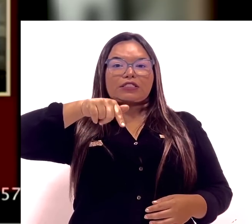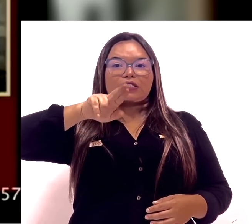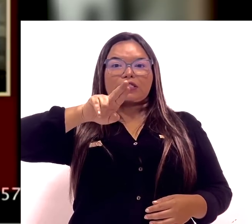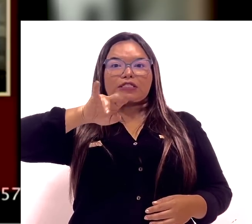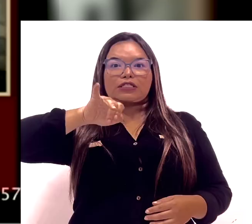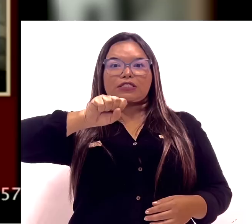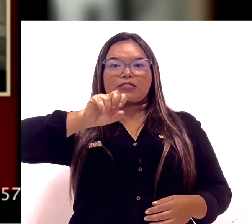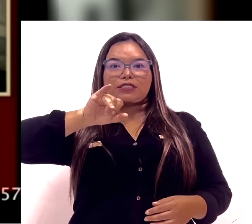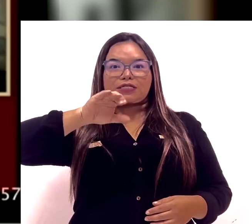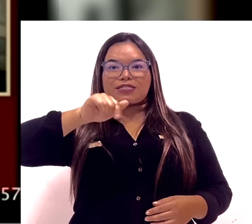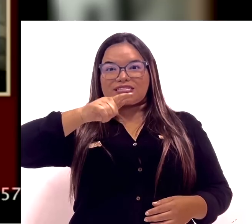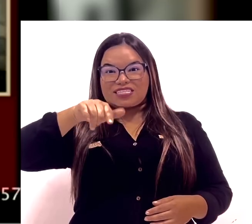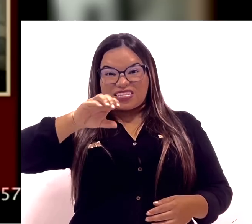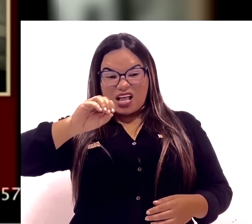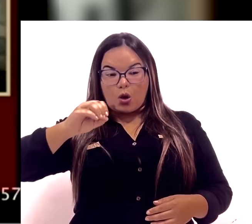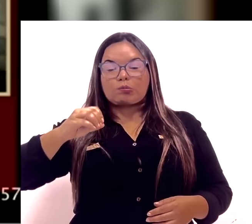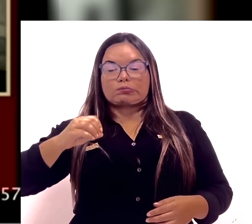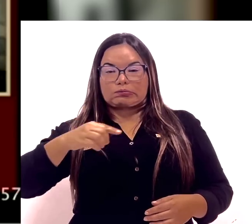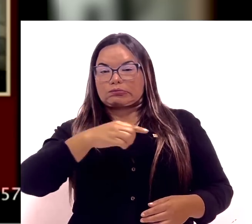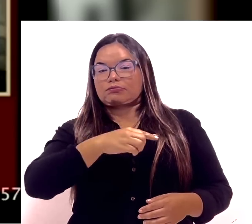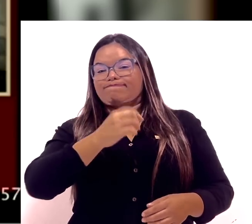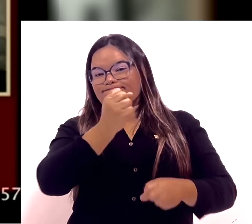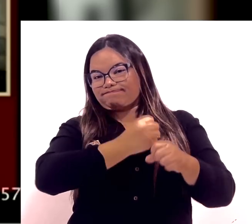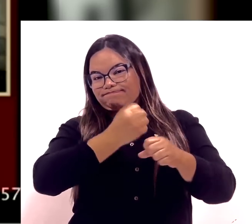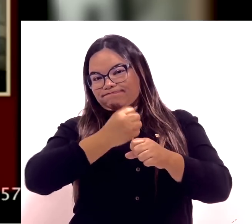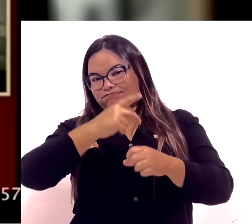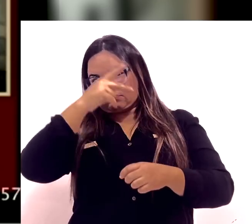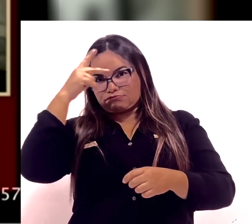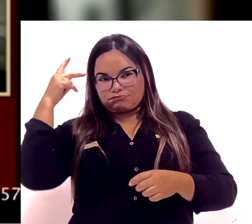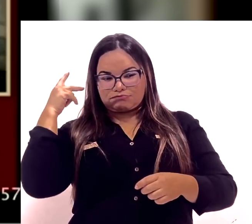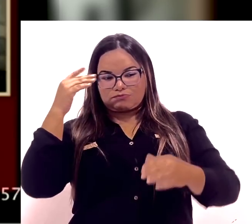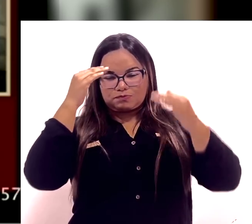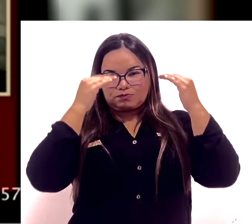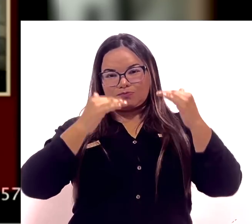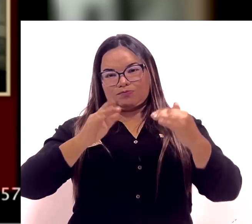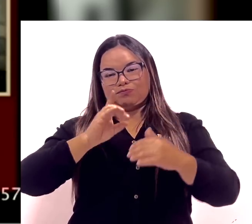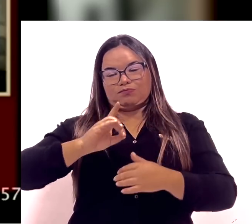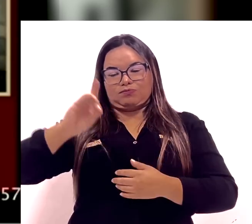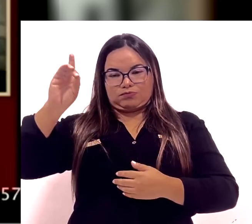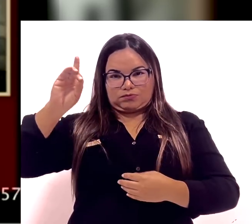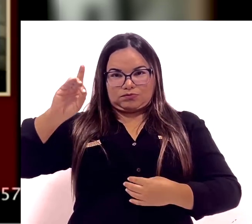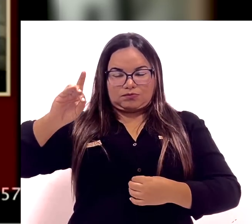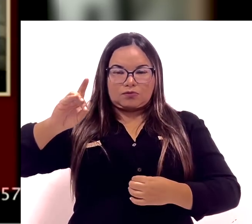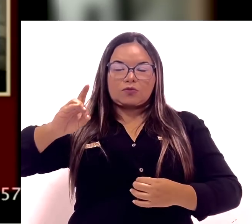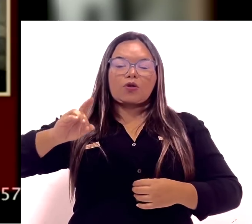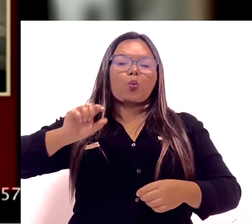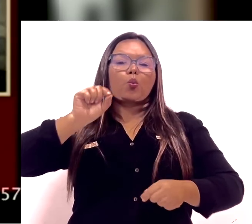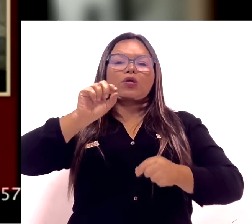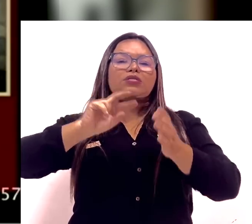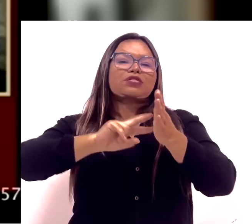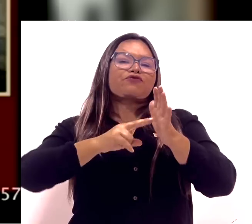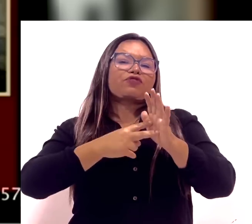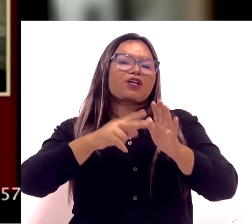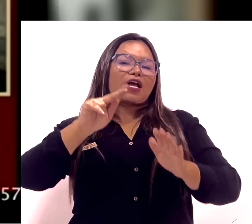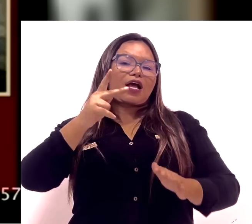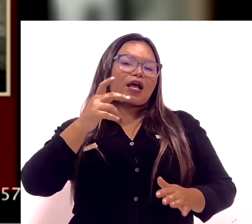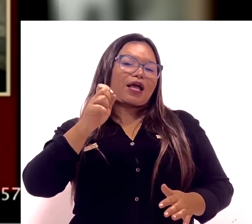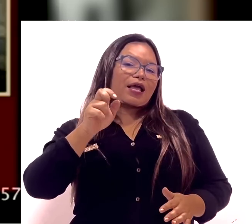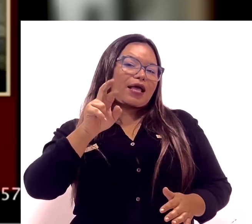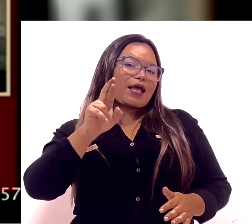os santos. A Torre de Londres, Haia e os Países Baixos. Qual é a definição de heresia? Do